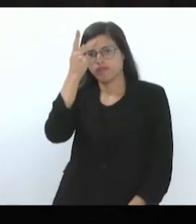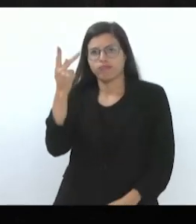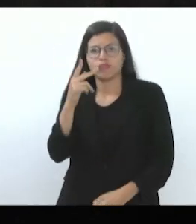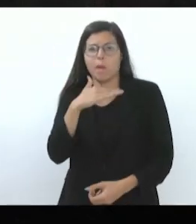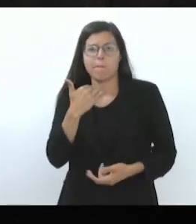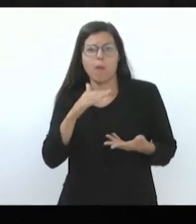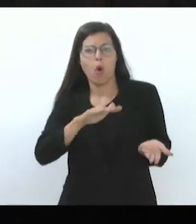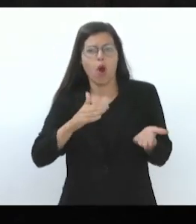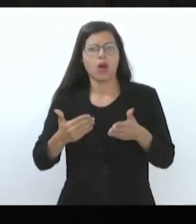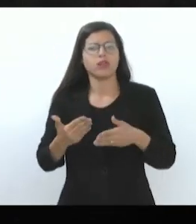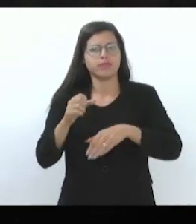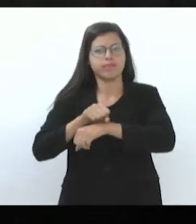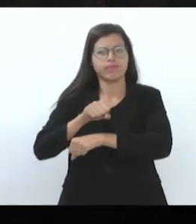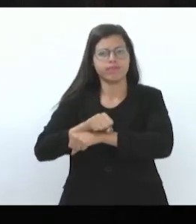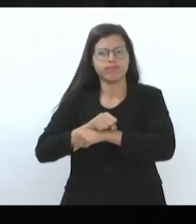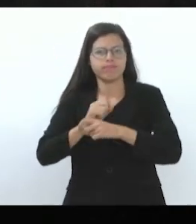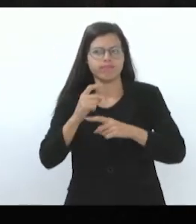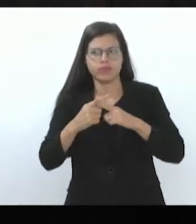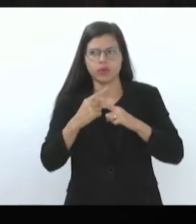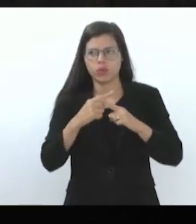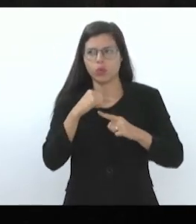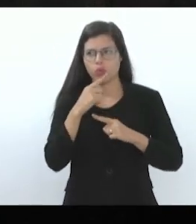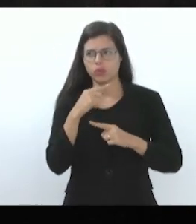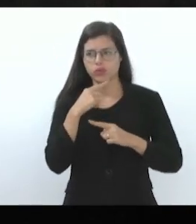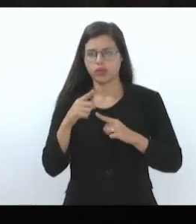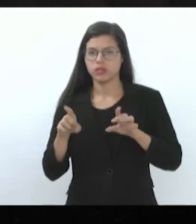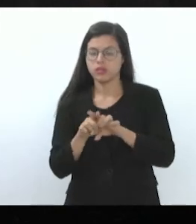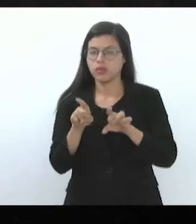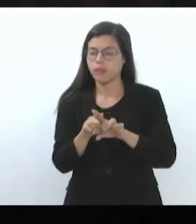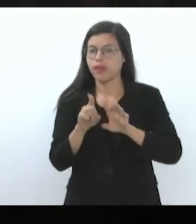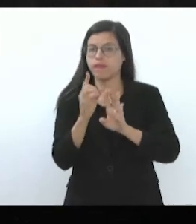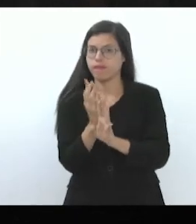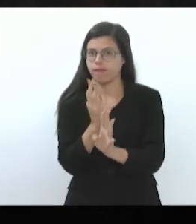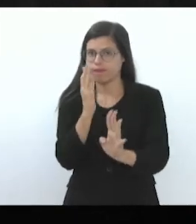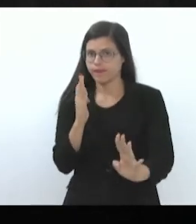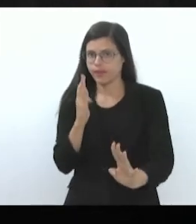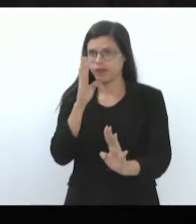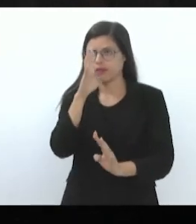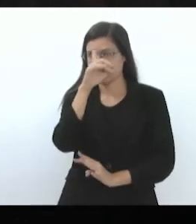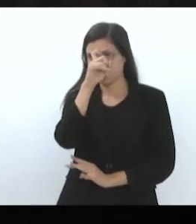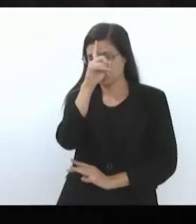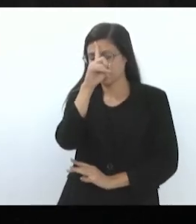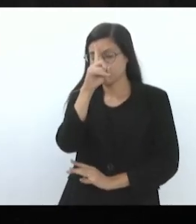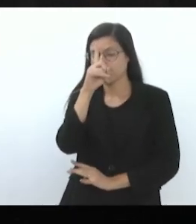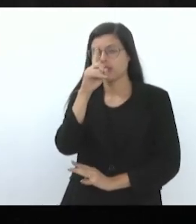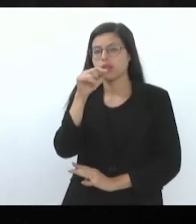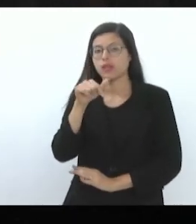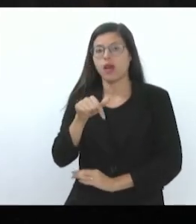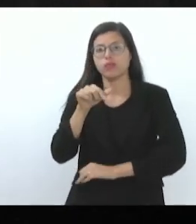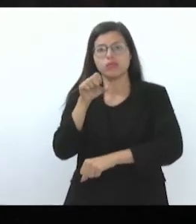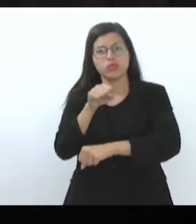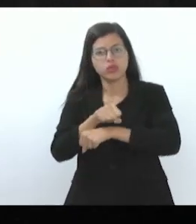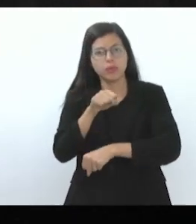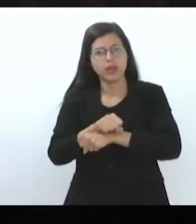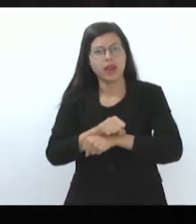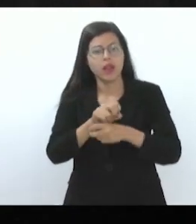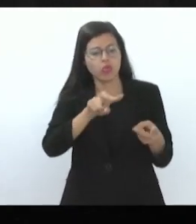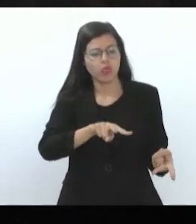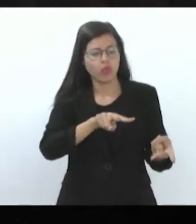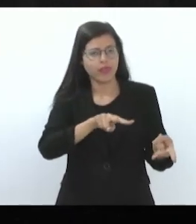consegue o cateterismo. Ao mesmo tempo, nós temos fila nos hospitais, deputada Índia e deputado Luiz Paulo, que também estão aguardando a